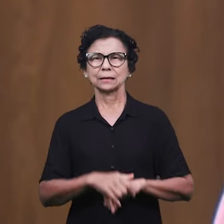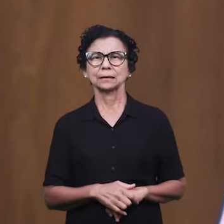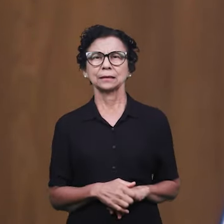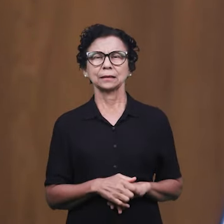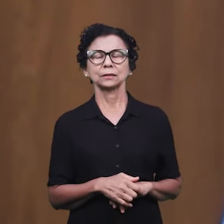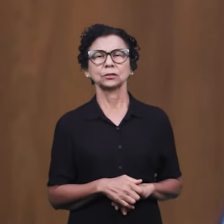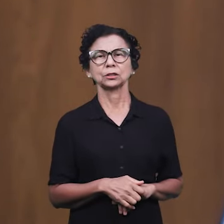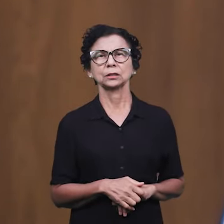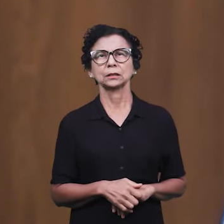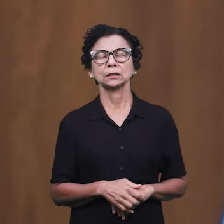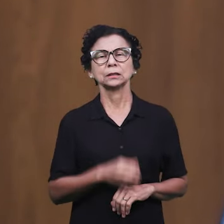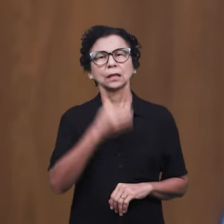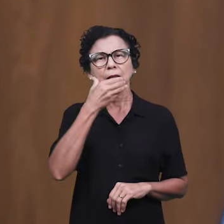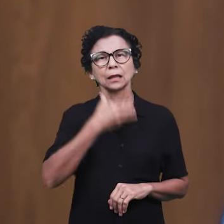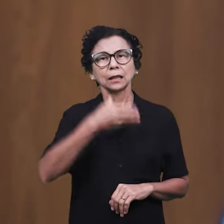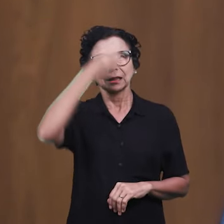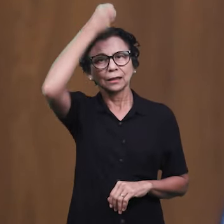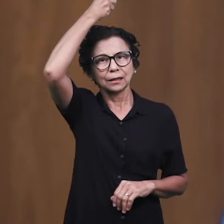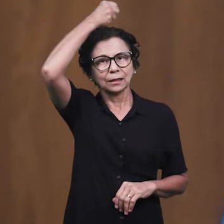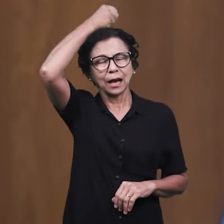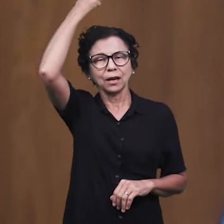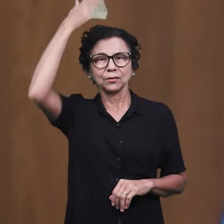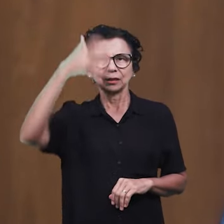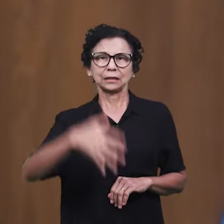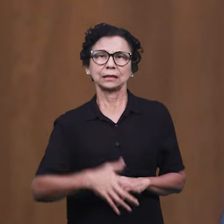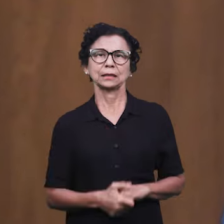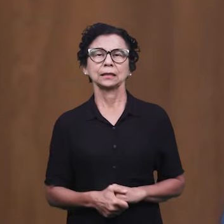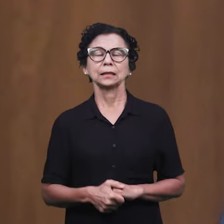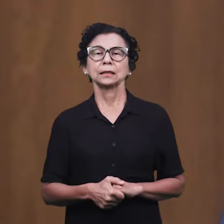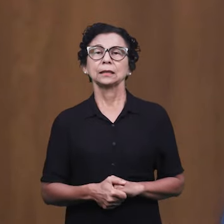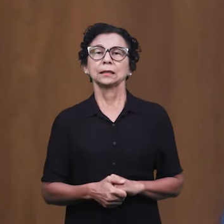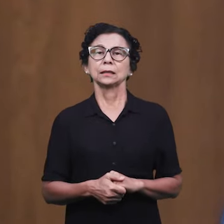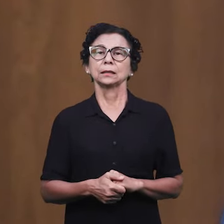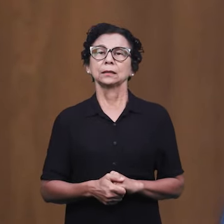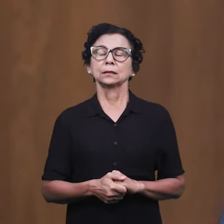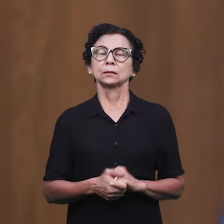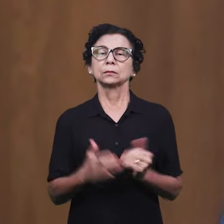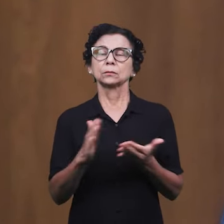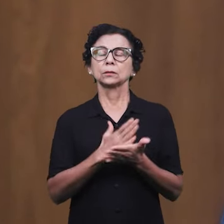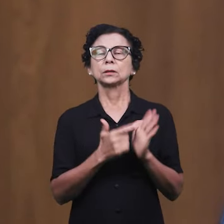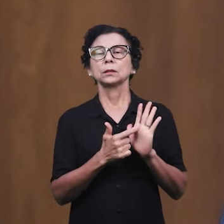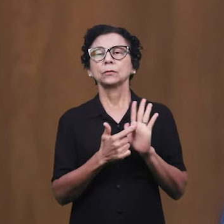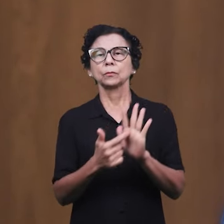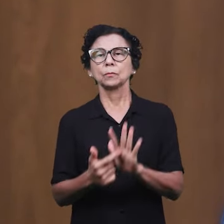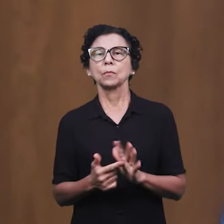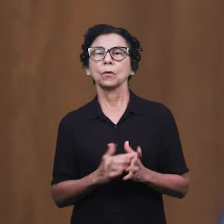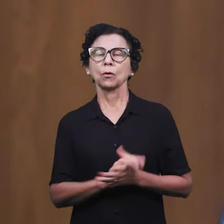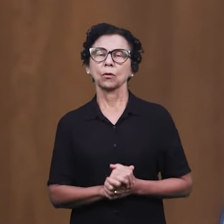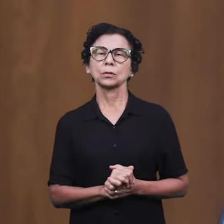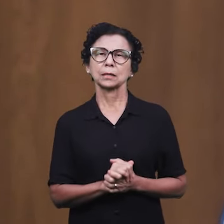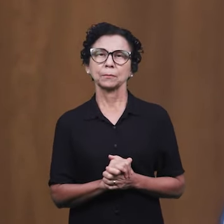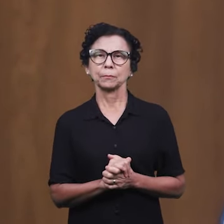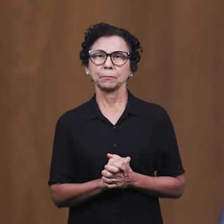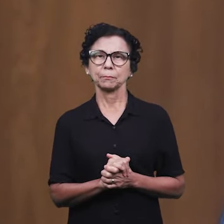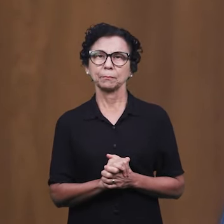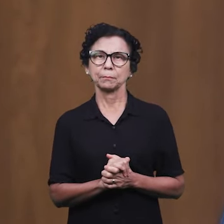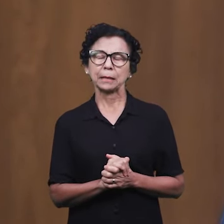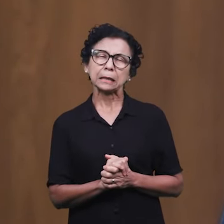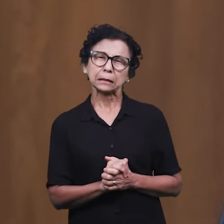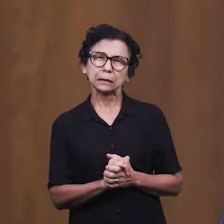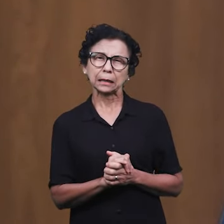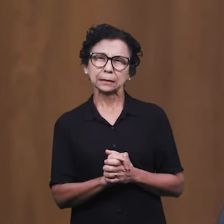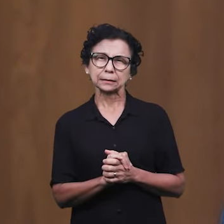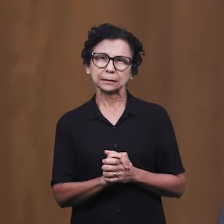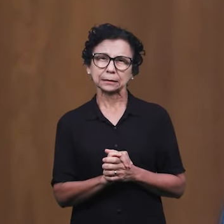questões relacionadas à bioquímica celular, mostrando essa impossibilidade, né, do